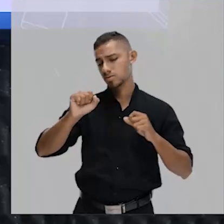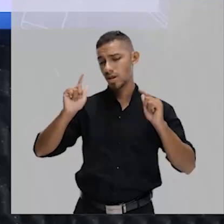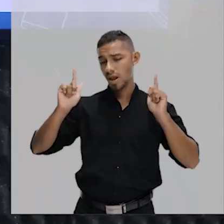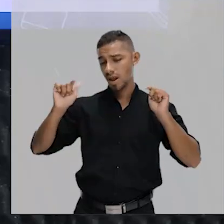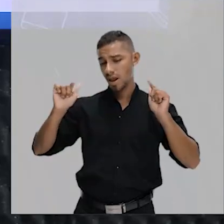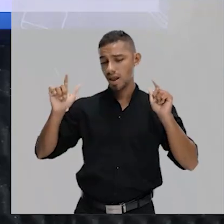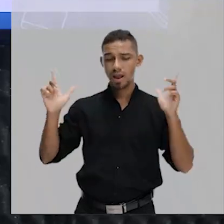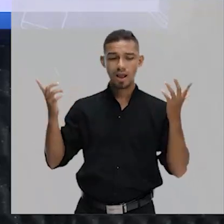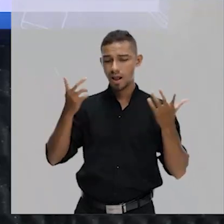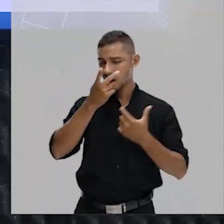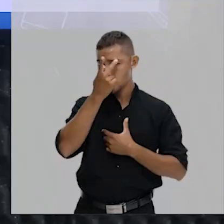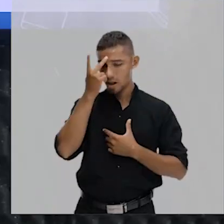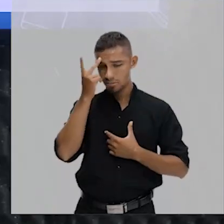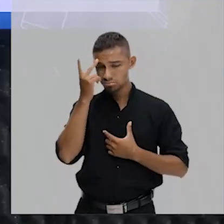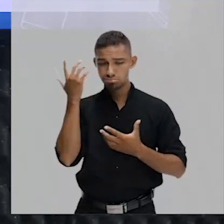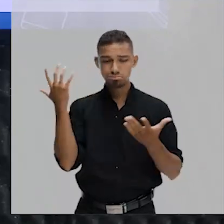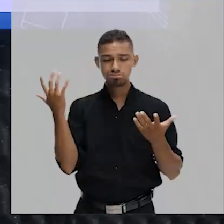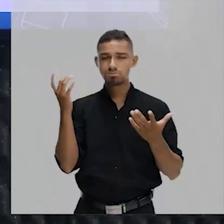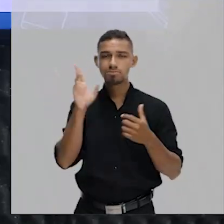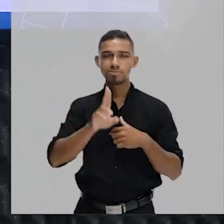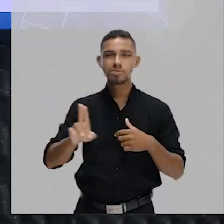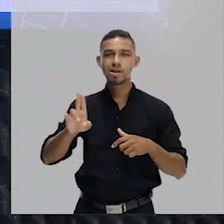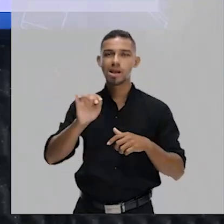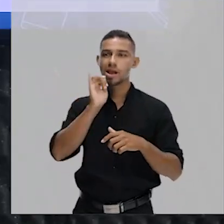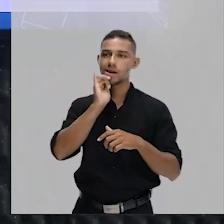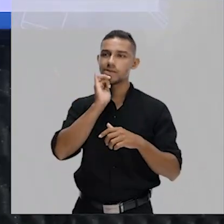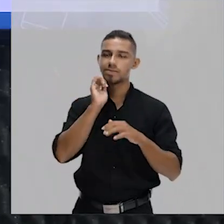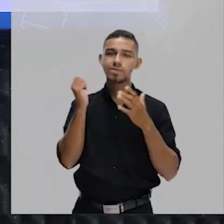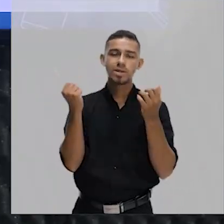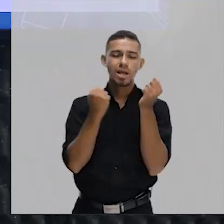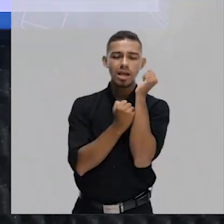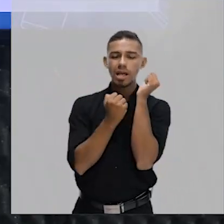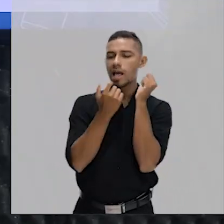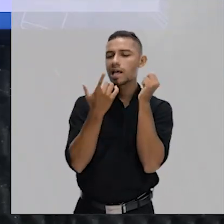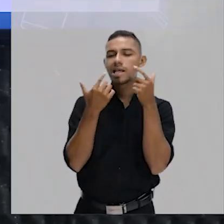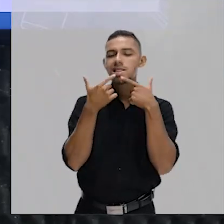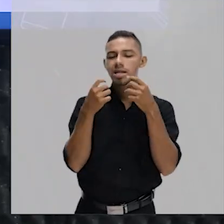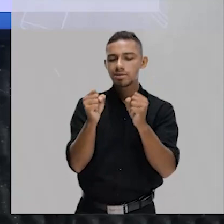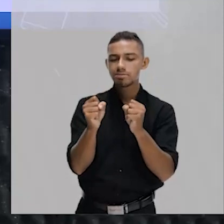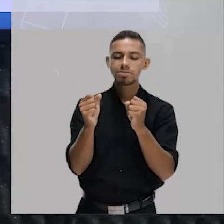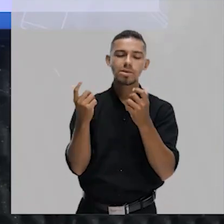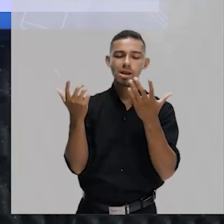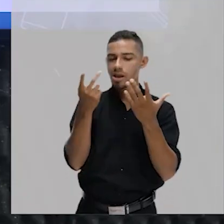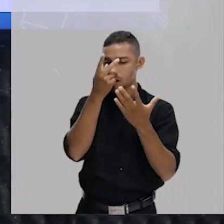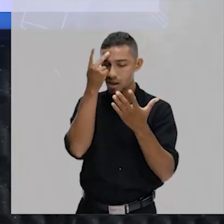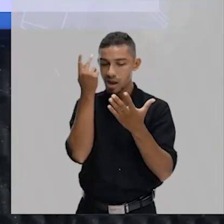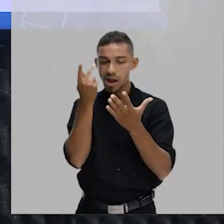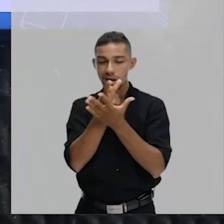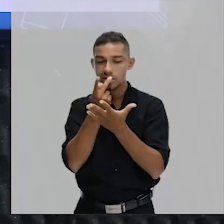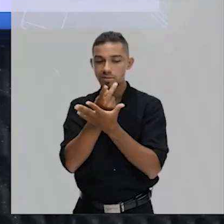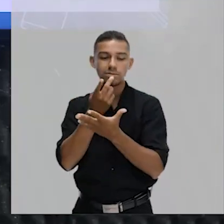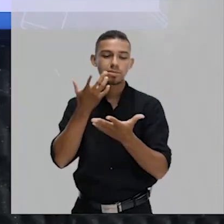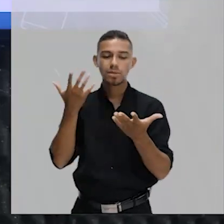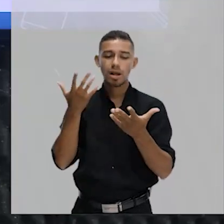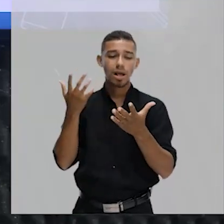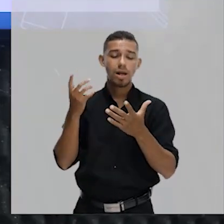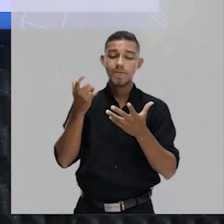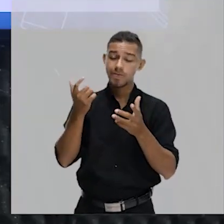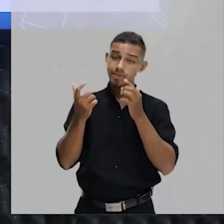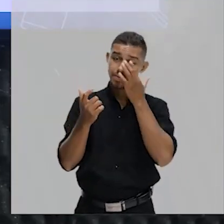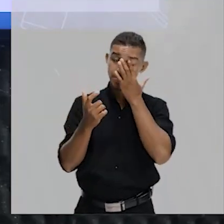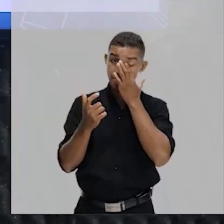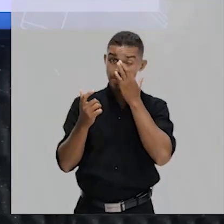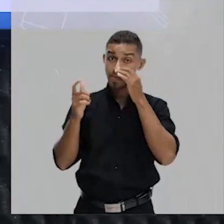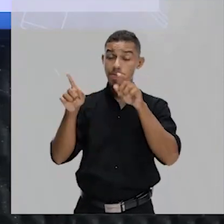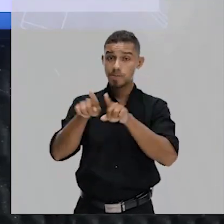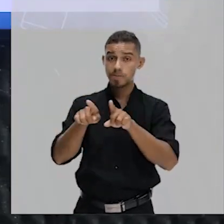nessa questão do gerundismo em outra aula, que são sobre os vícios de linguagem. O gerundismo também é um vício de linguagem. Nós vamos falar um pouquinho